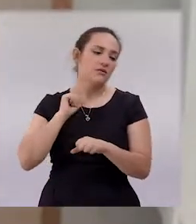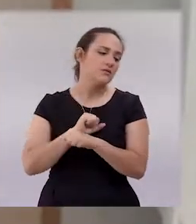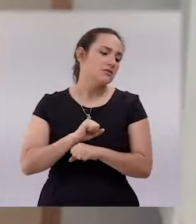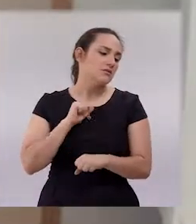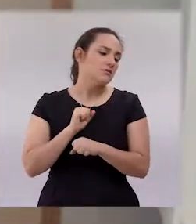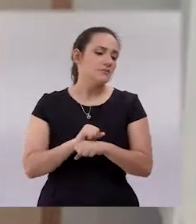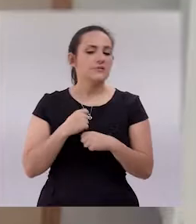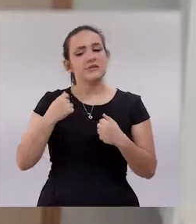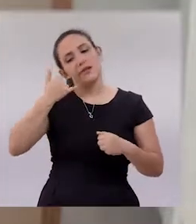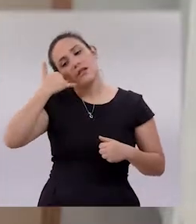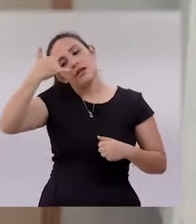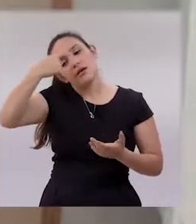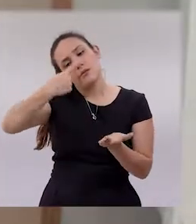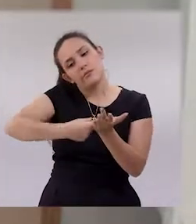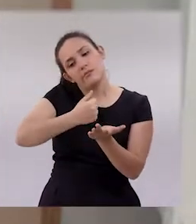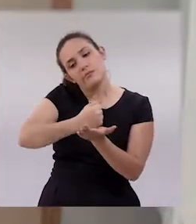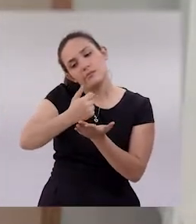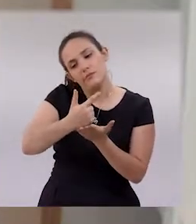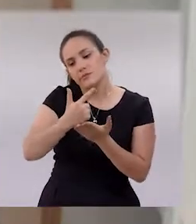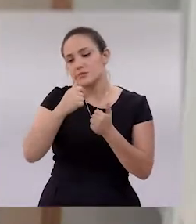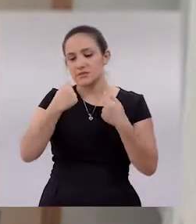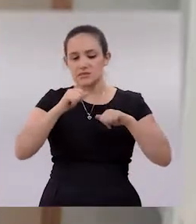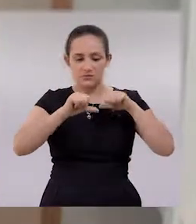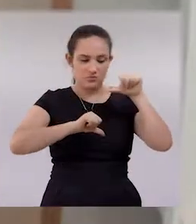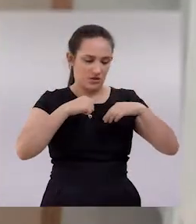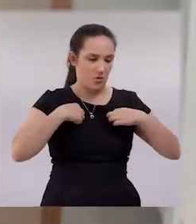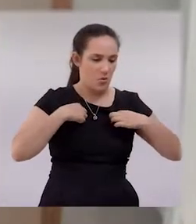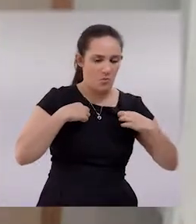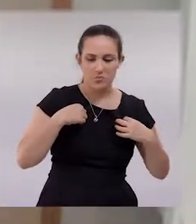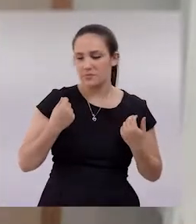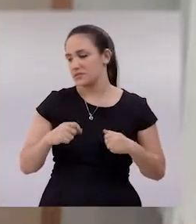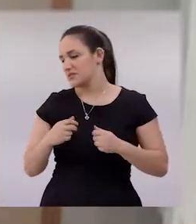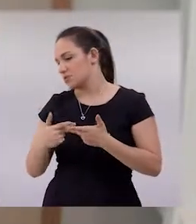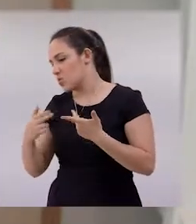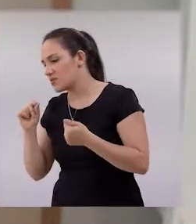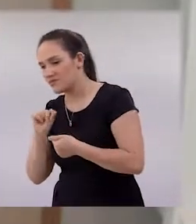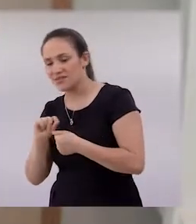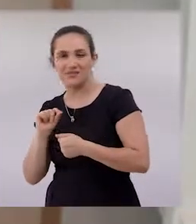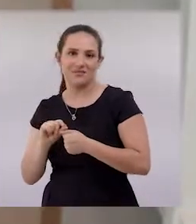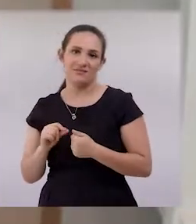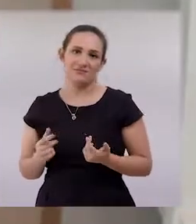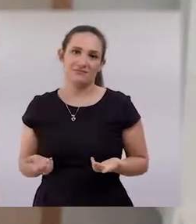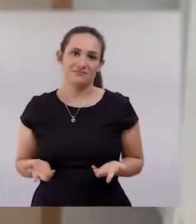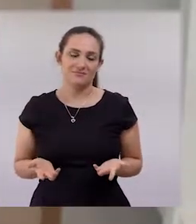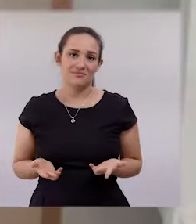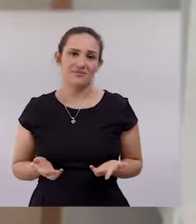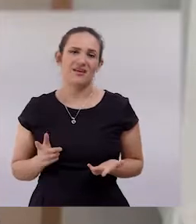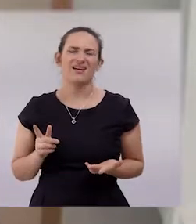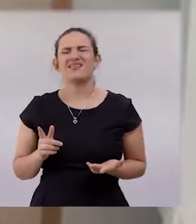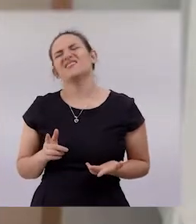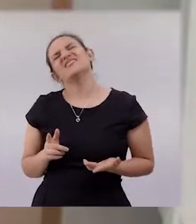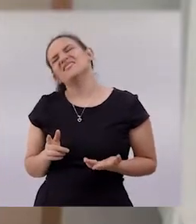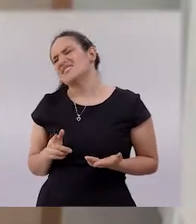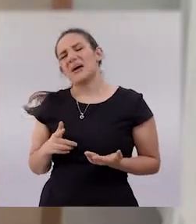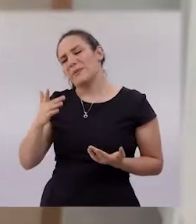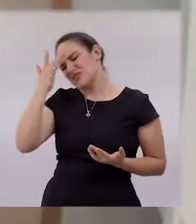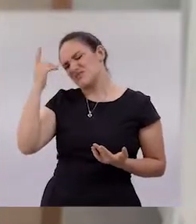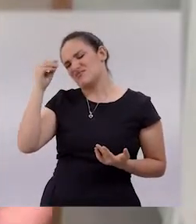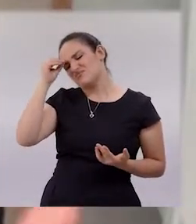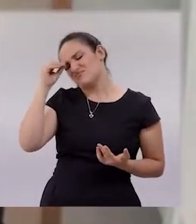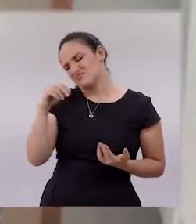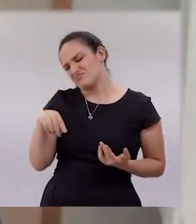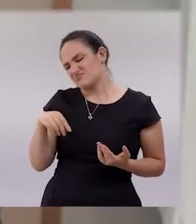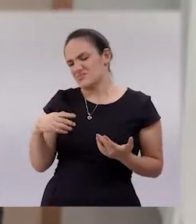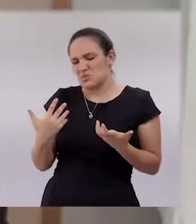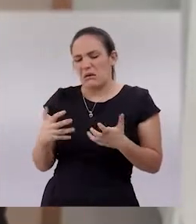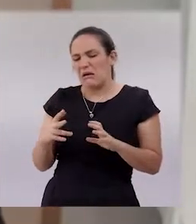né? Então, para o paciente, ele tem que ligar, tem que marcar, tem que se deslocar, e muitas vezes isso acaba sendo um empecilho até